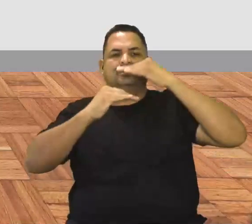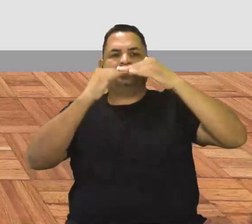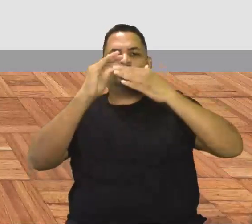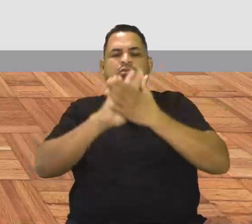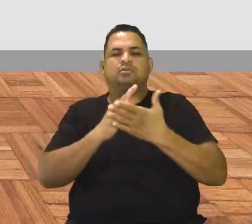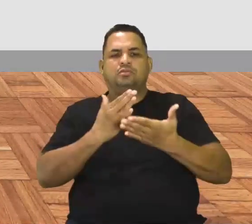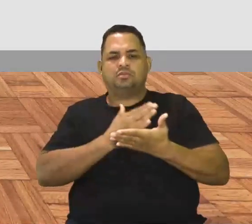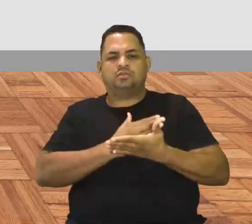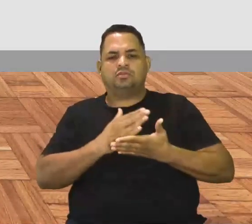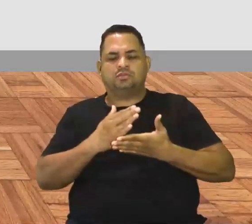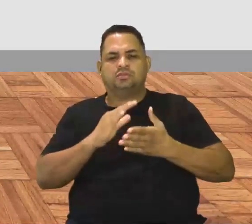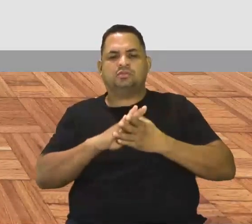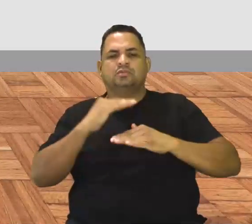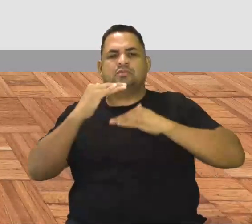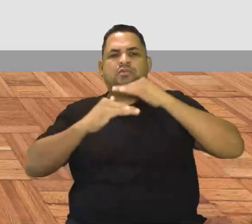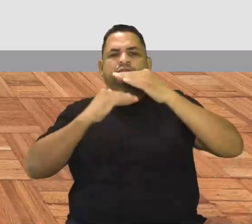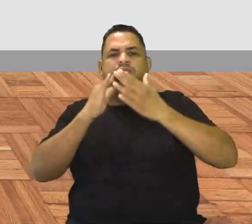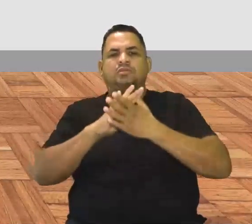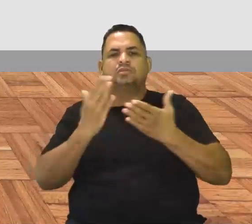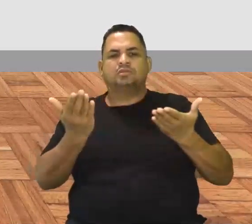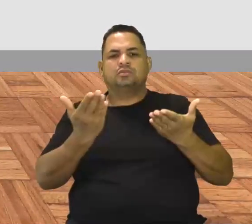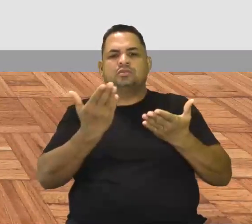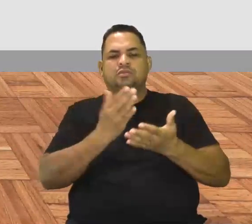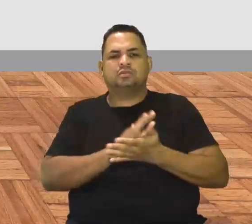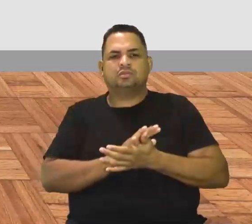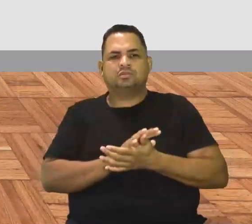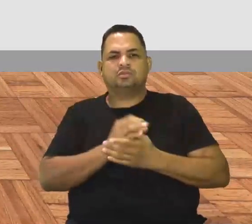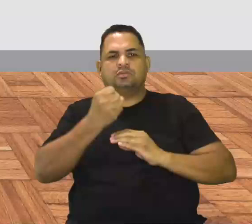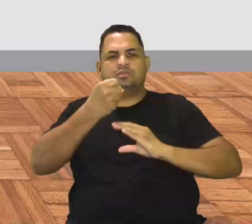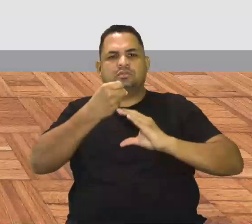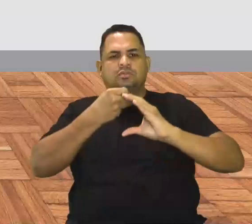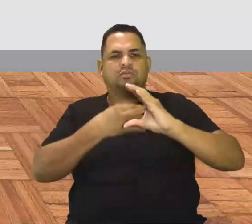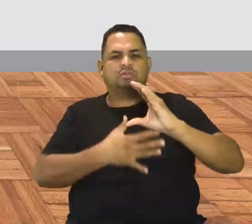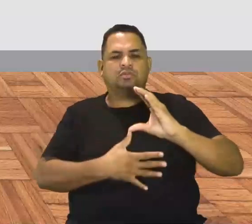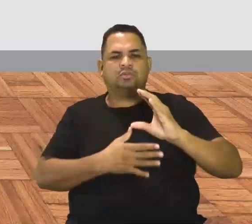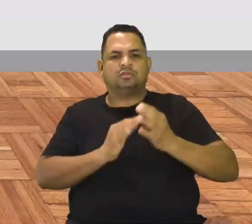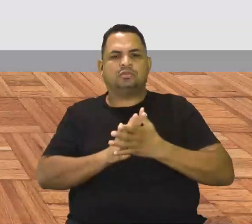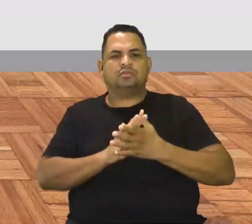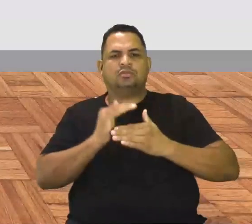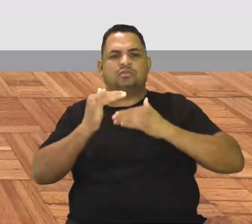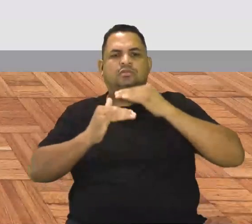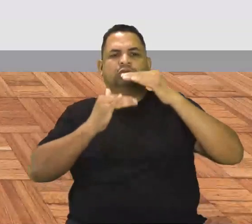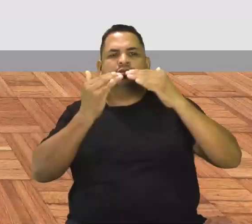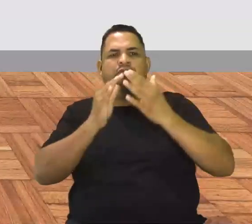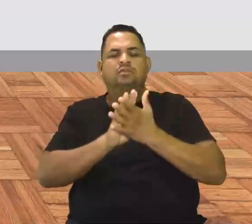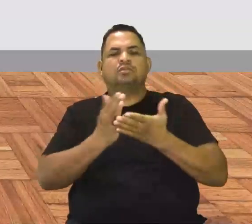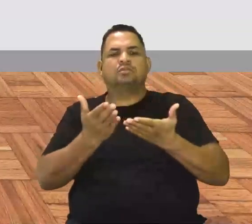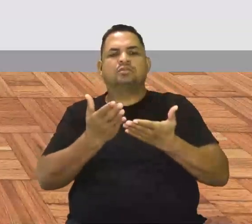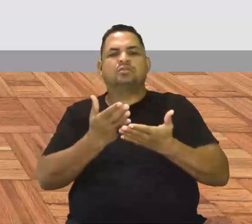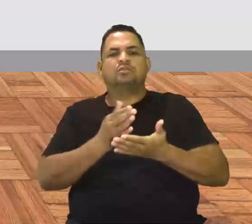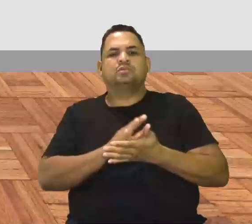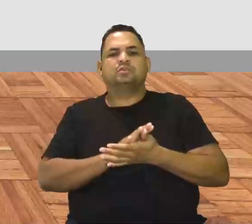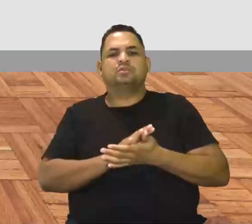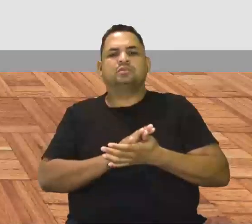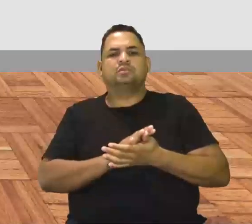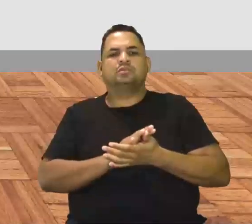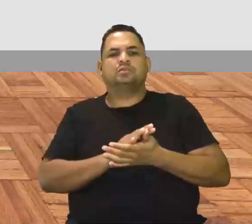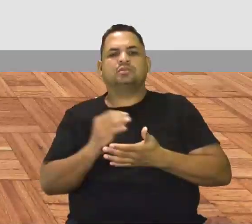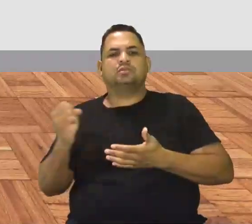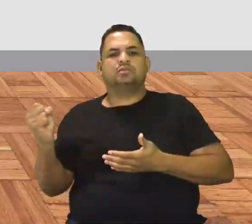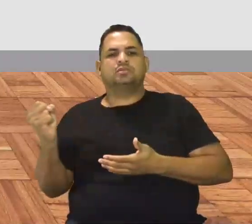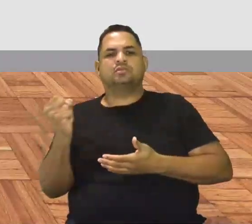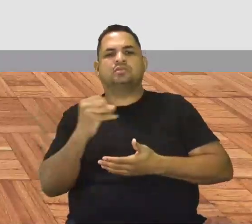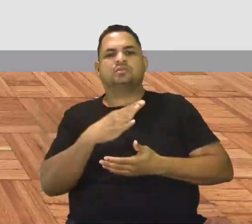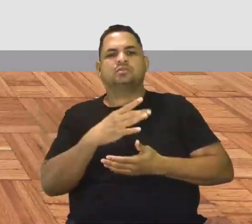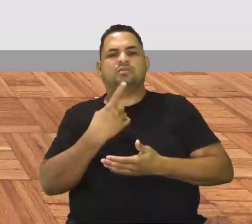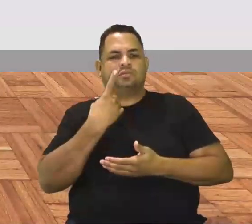partisse para o desenvolvimento. Então, isso está caracterizado por esse desenvolvimento do Japão, por essa nova